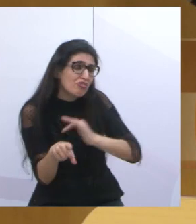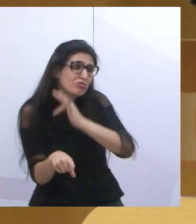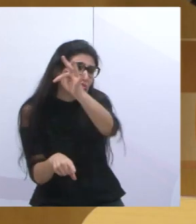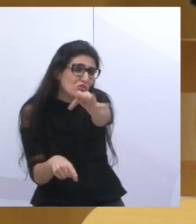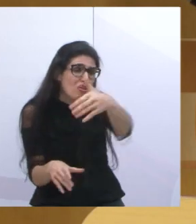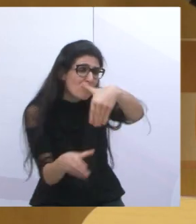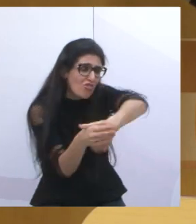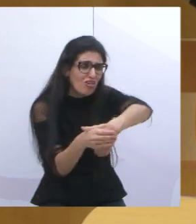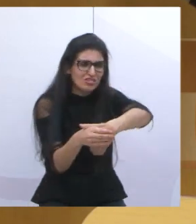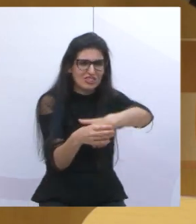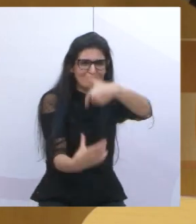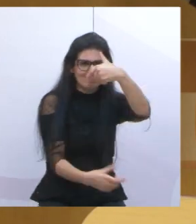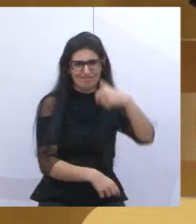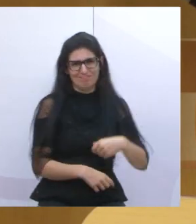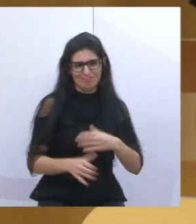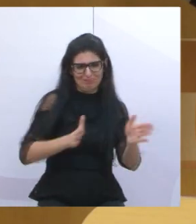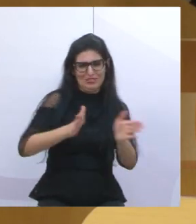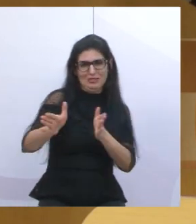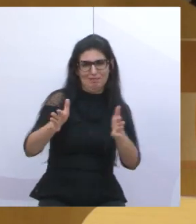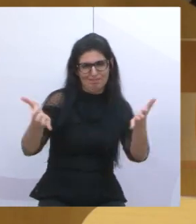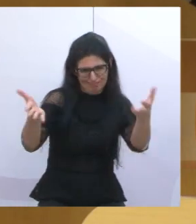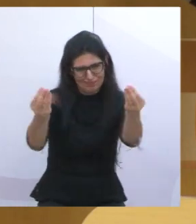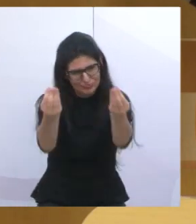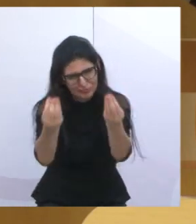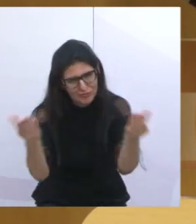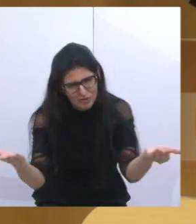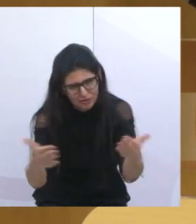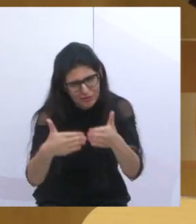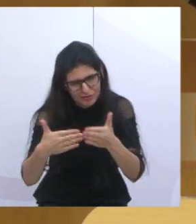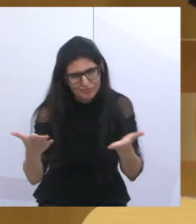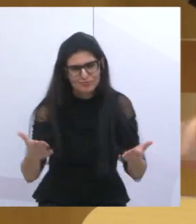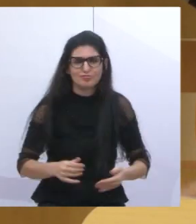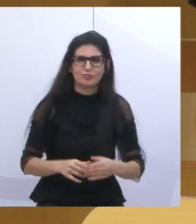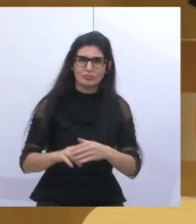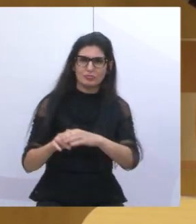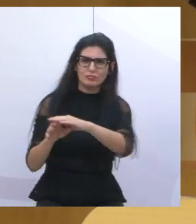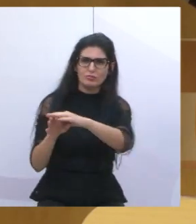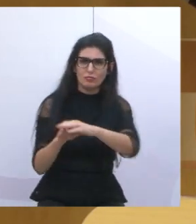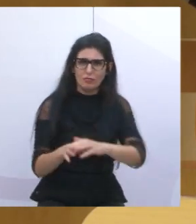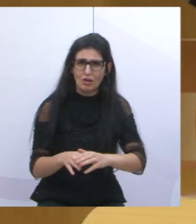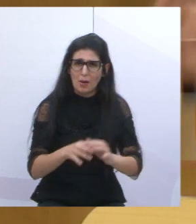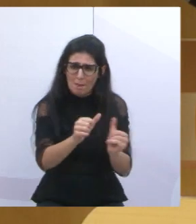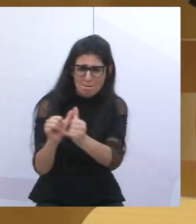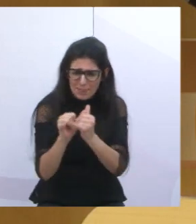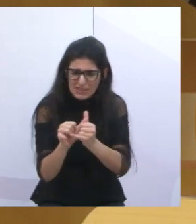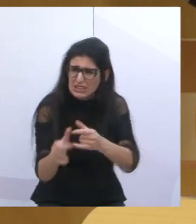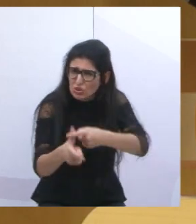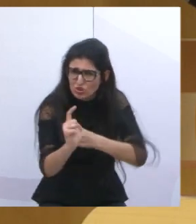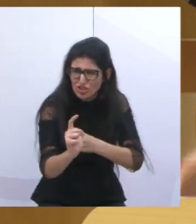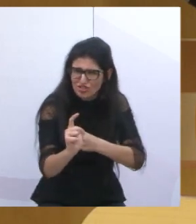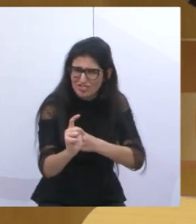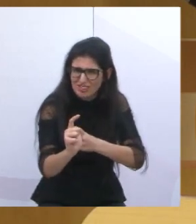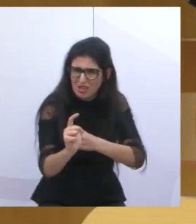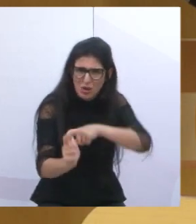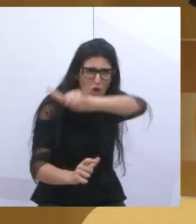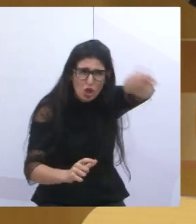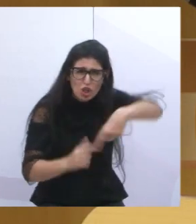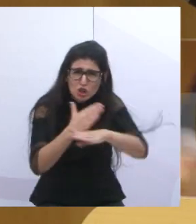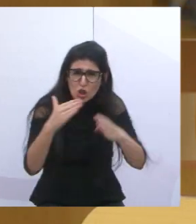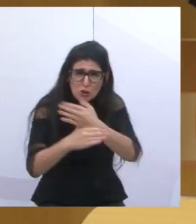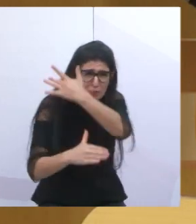esse projeto para melhorar a arrecadação, porque caiu a arrecadação. Na verdade, não caiu a arrecadação própria. O que o governo não está fazendo é o dever de